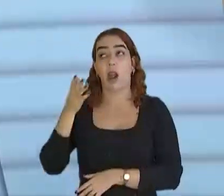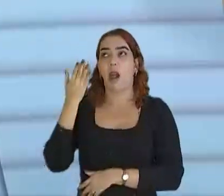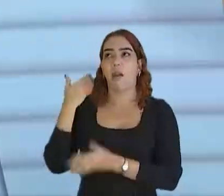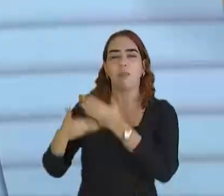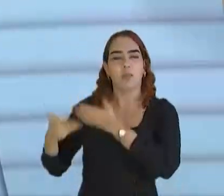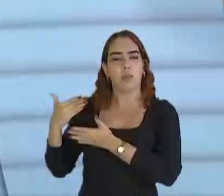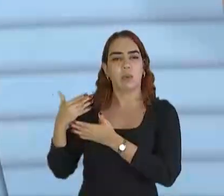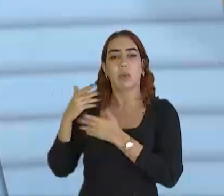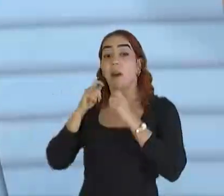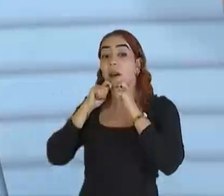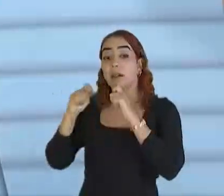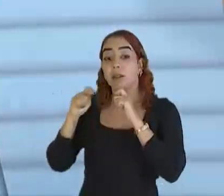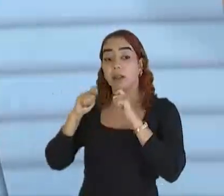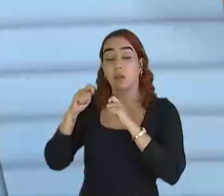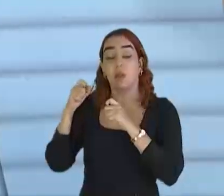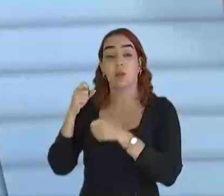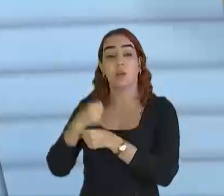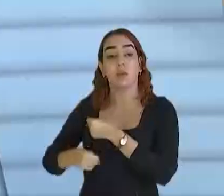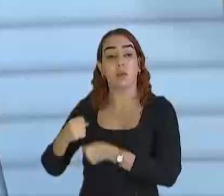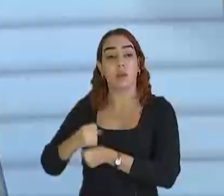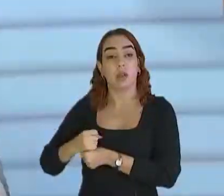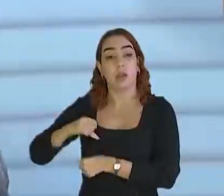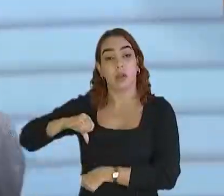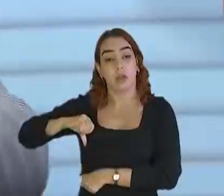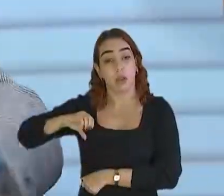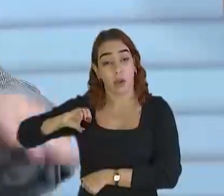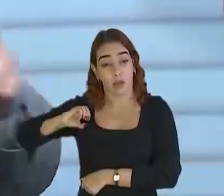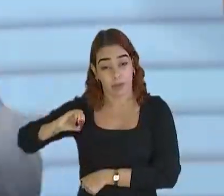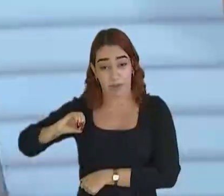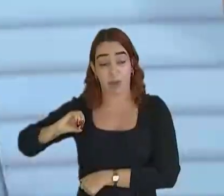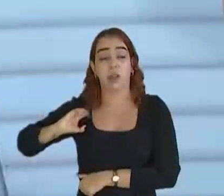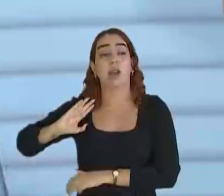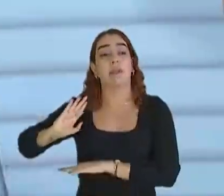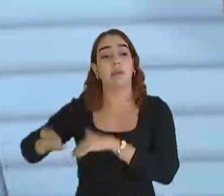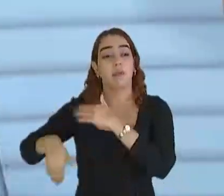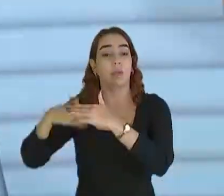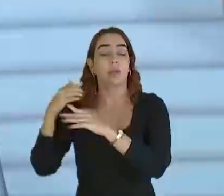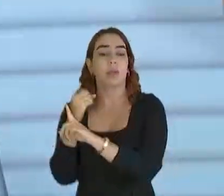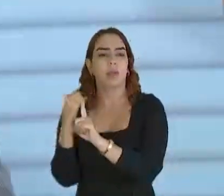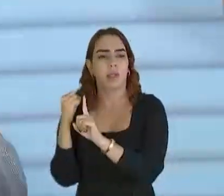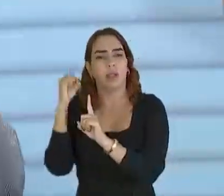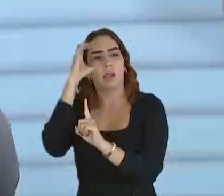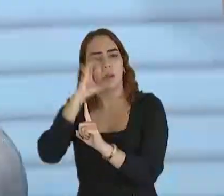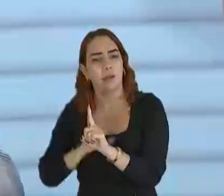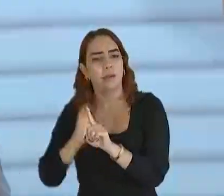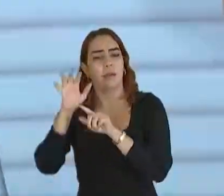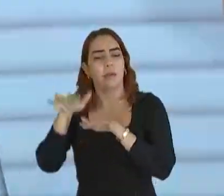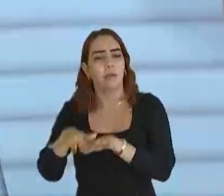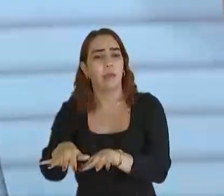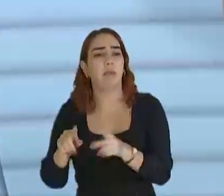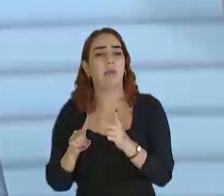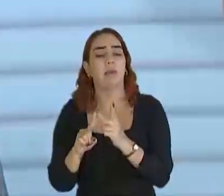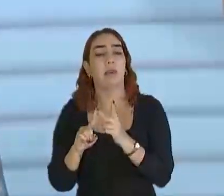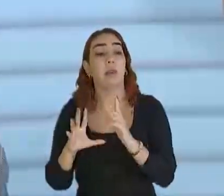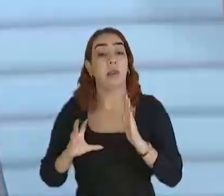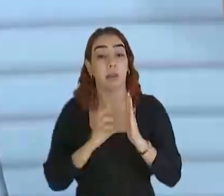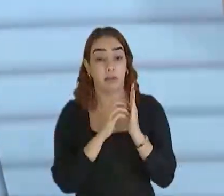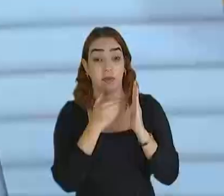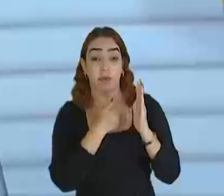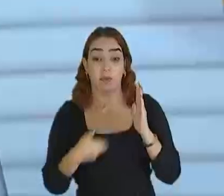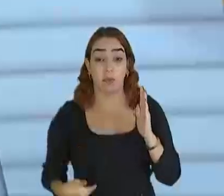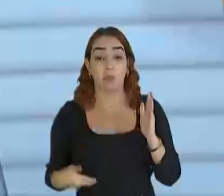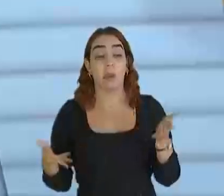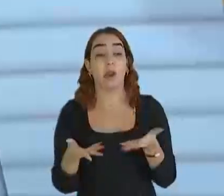na década de 90, depois fui para a sociedade civil, depois fui para o serviço público, voltei agora